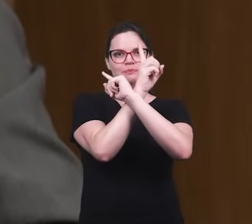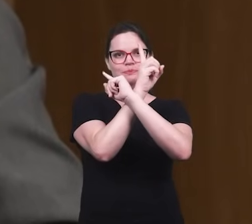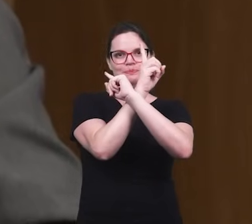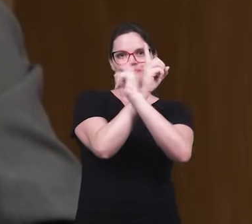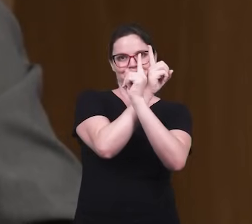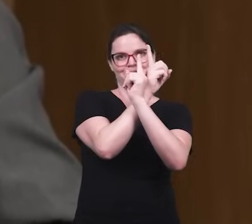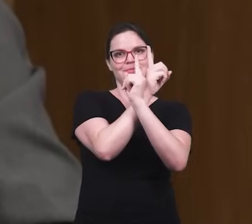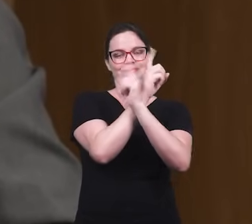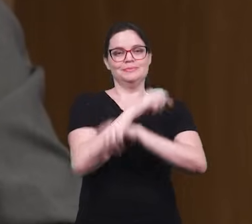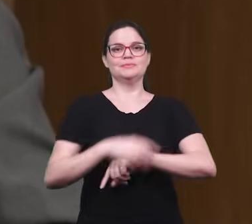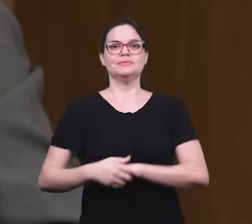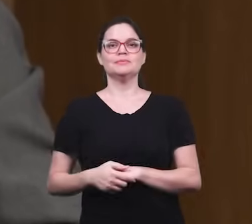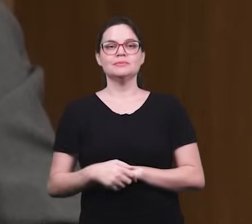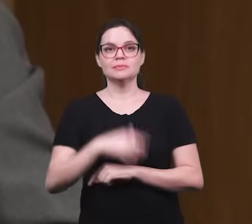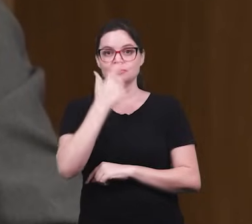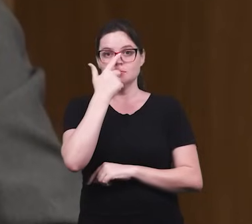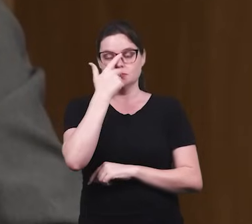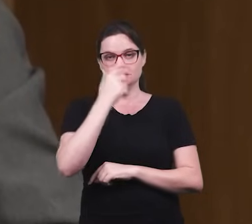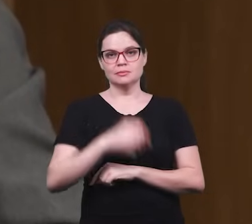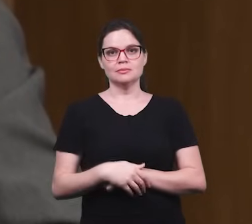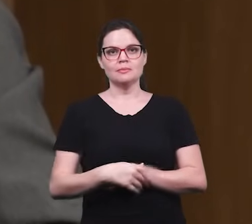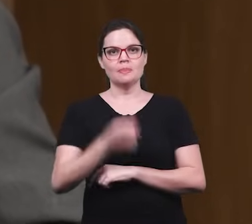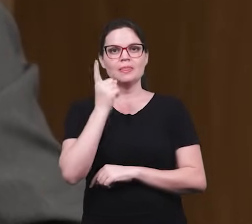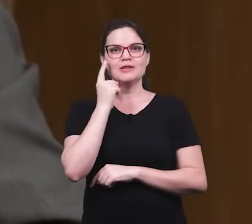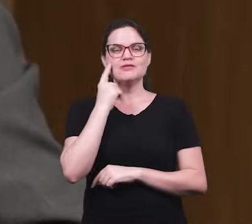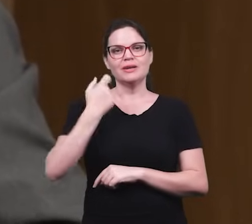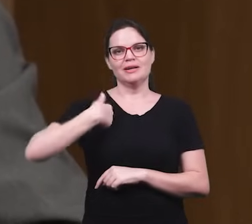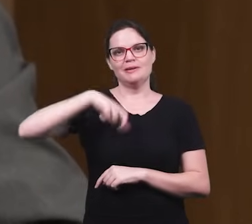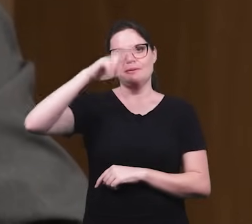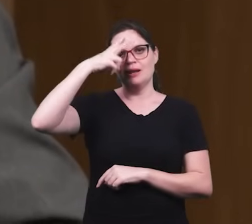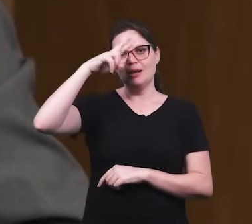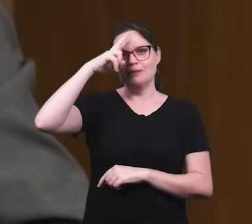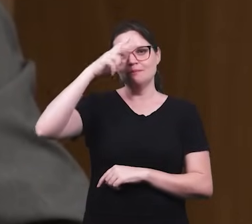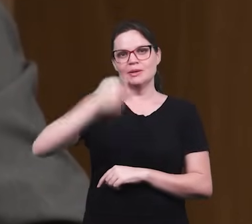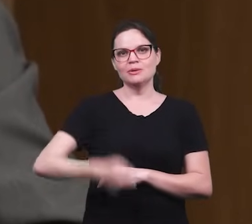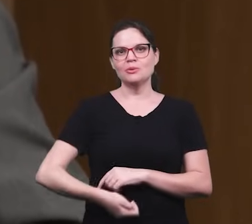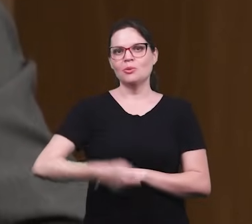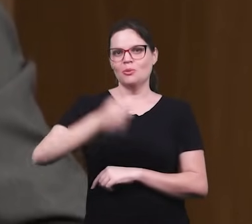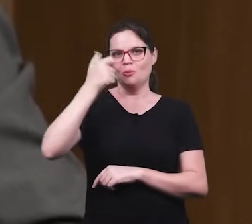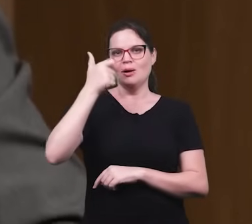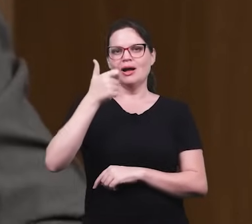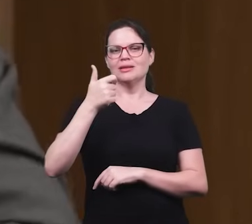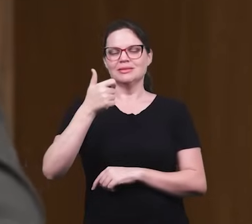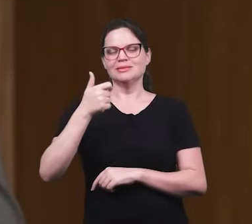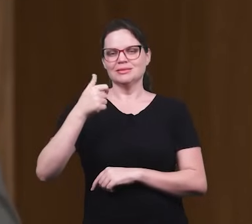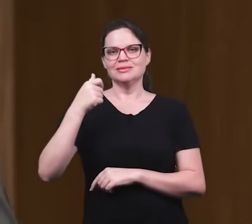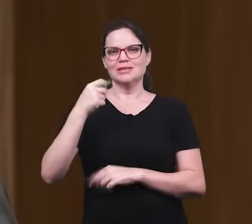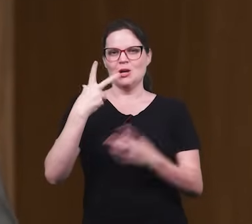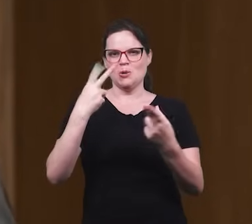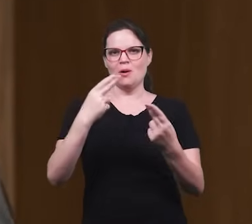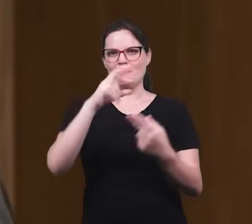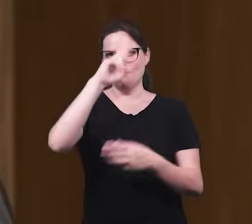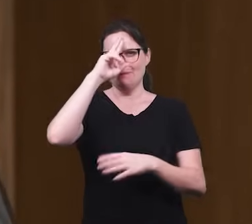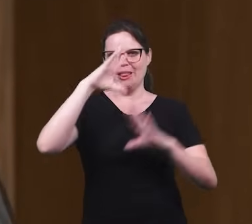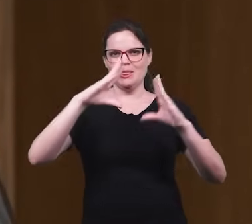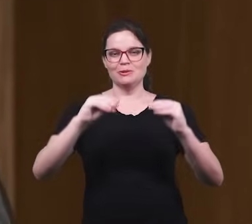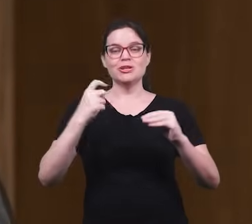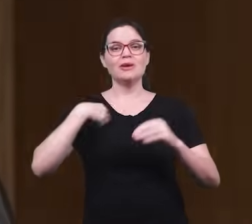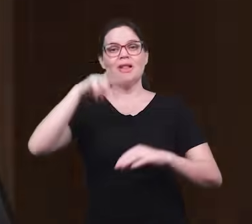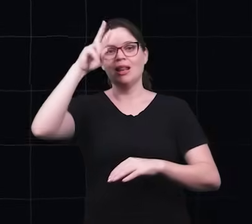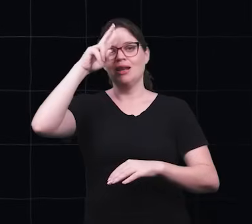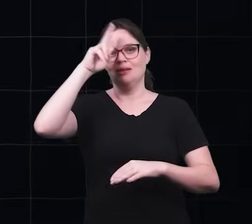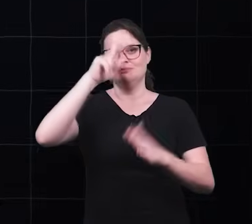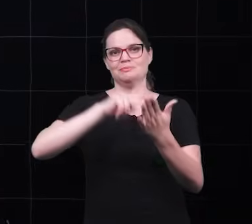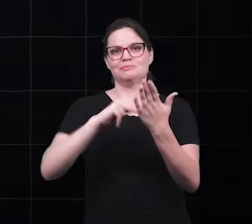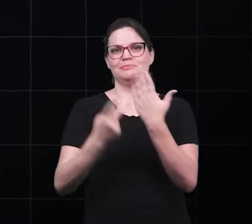de Deus, e eu até me lembrei aqui da parábola das 10 virgens, né? Lá em Mateus, no capítulo 25, no verso 6, assim,